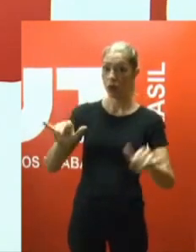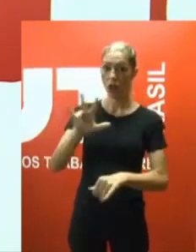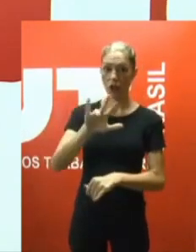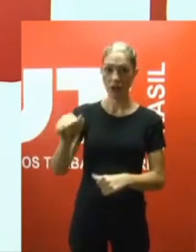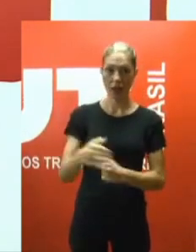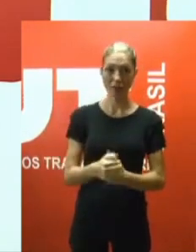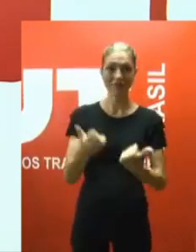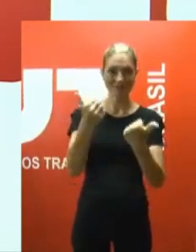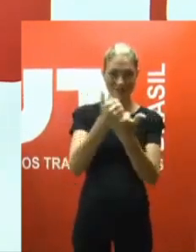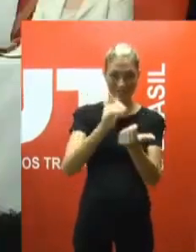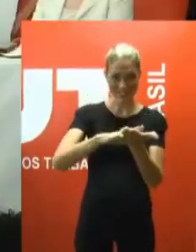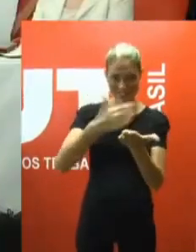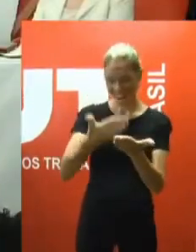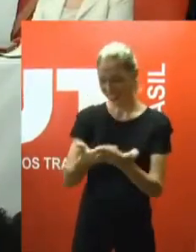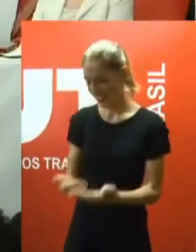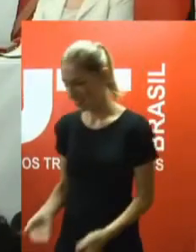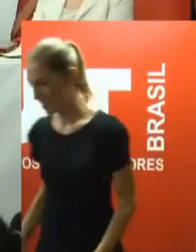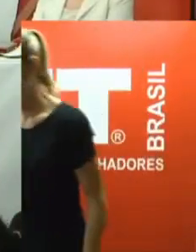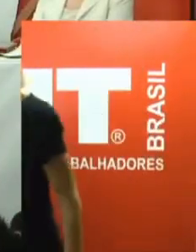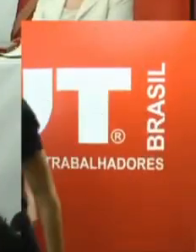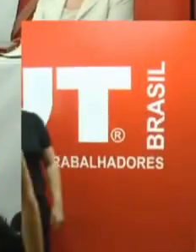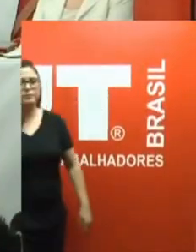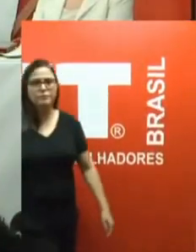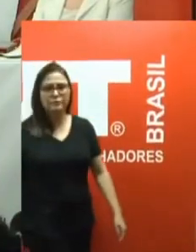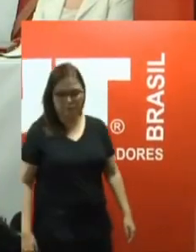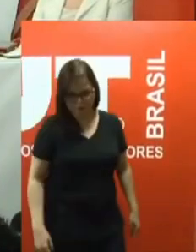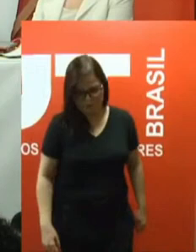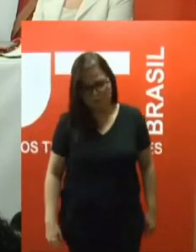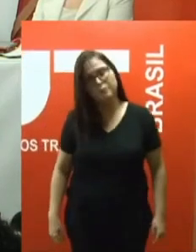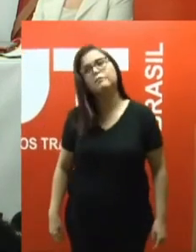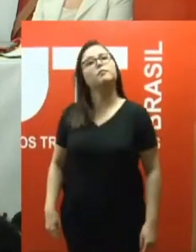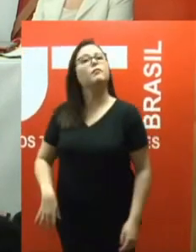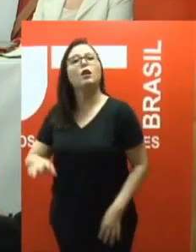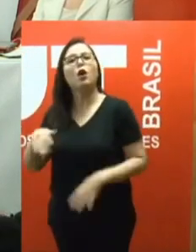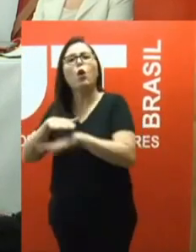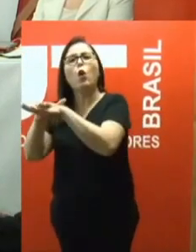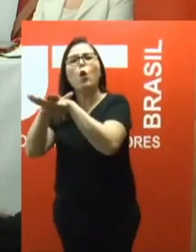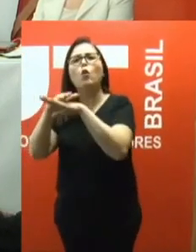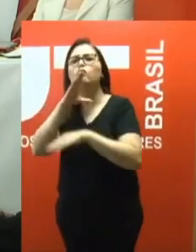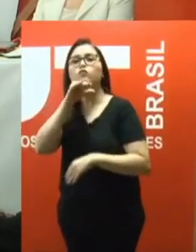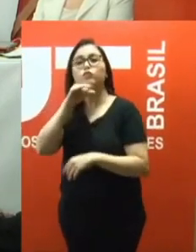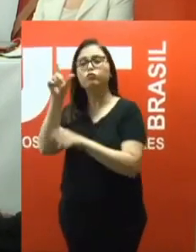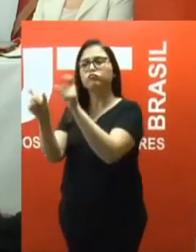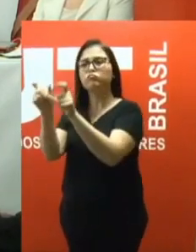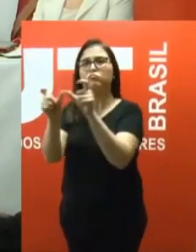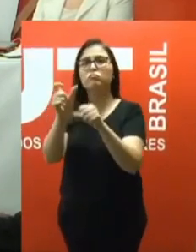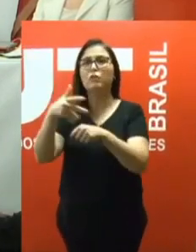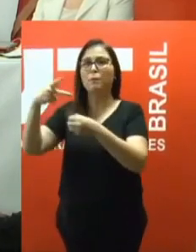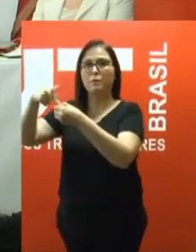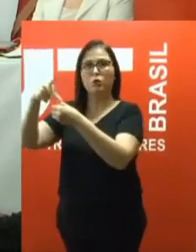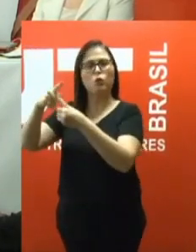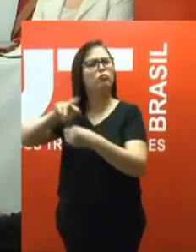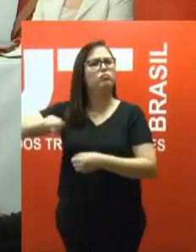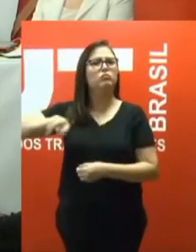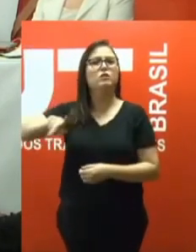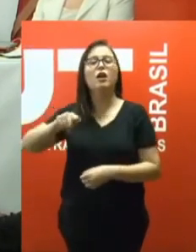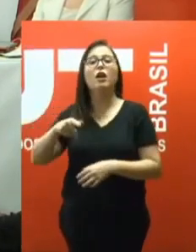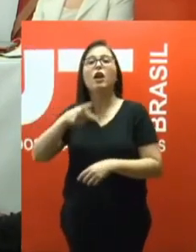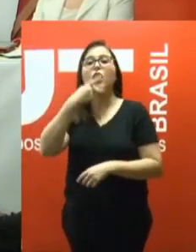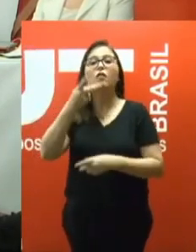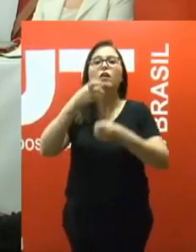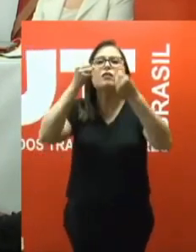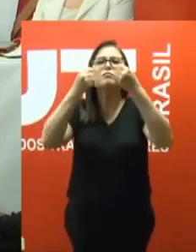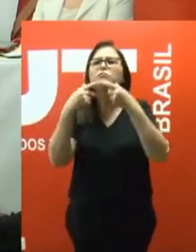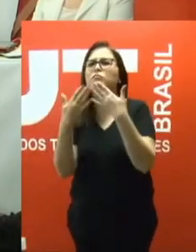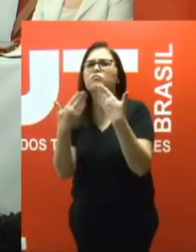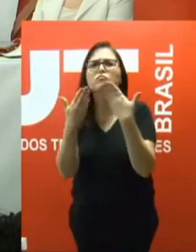documento importante, um documento para falar com a sociedade. Não é falar com os petroleiros. Eu estou cansado de brigar com o Davis, ou seja, o Davis, você